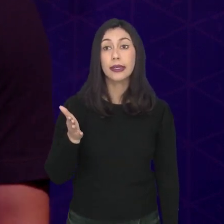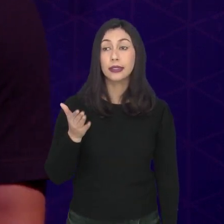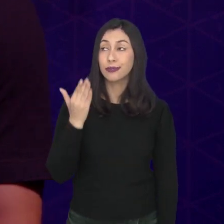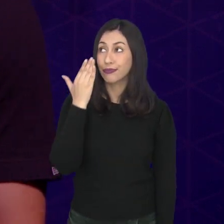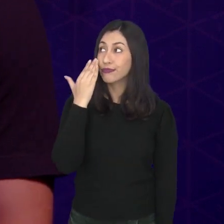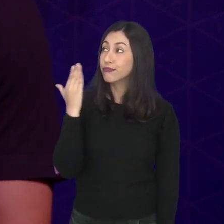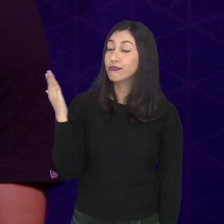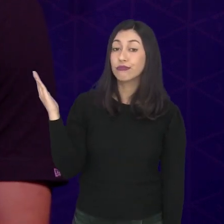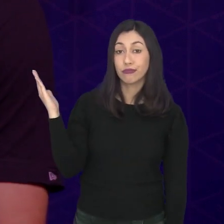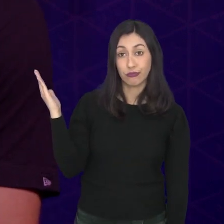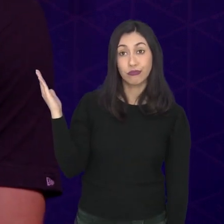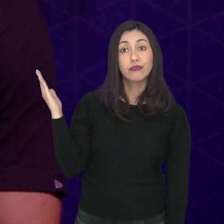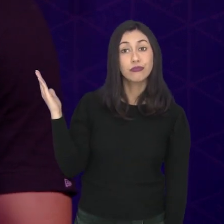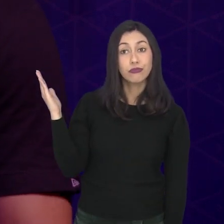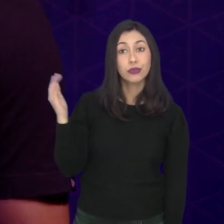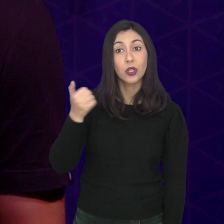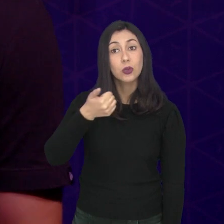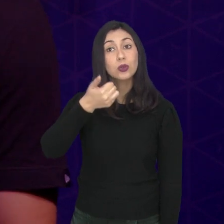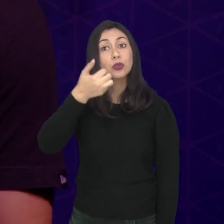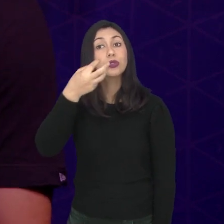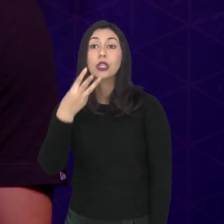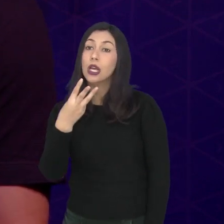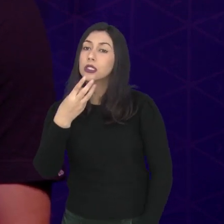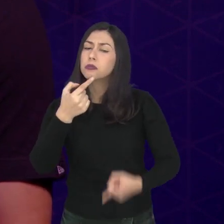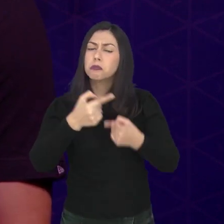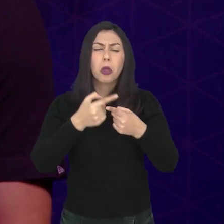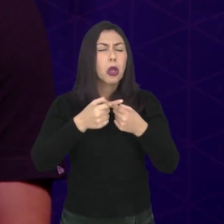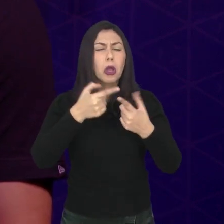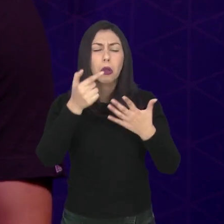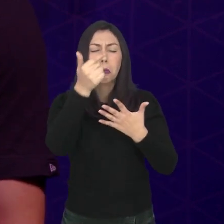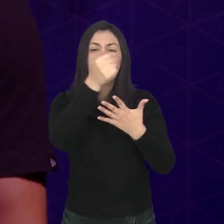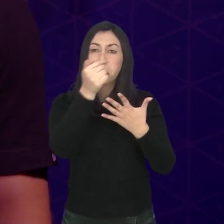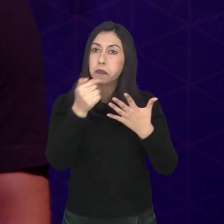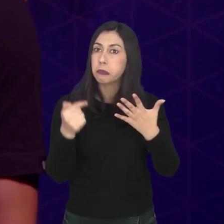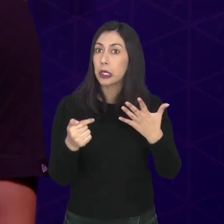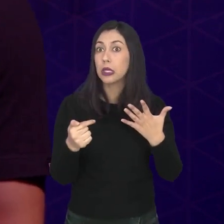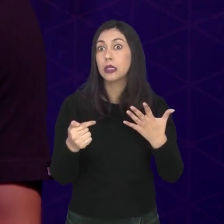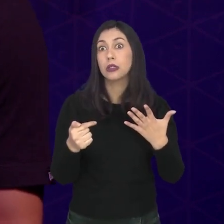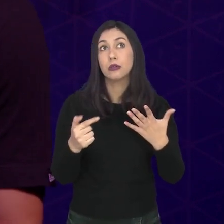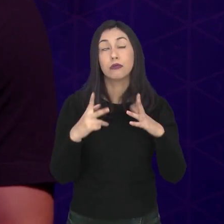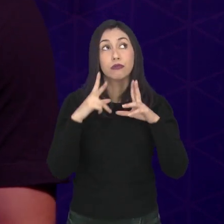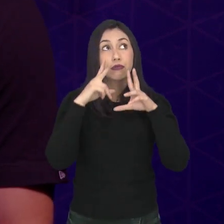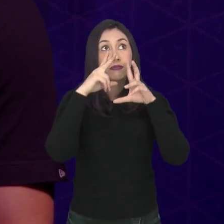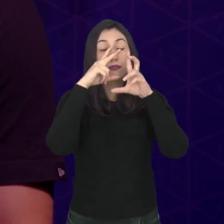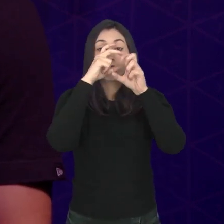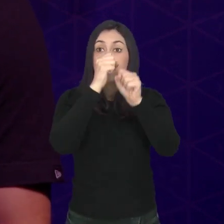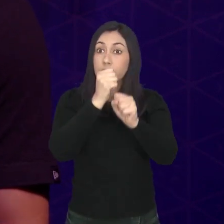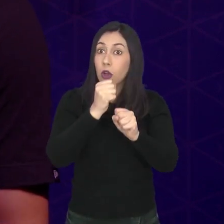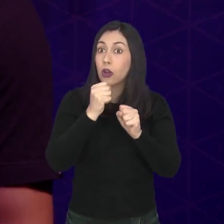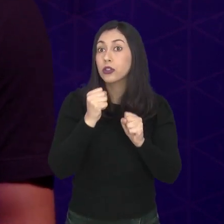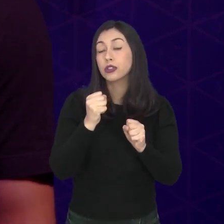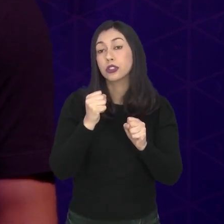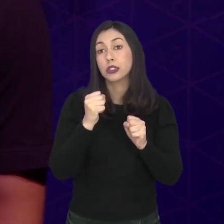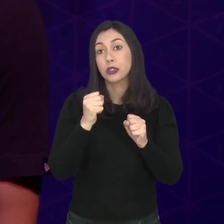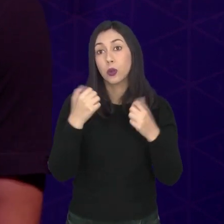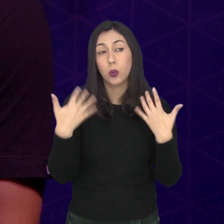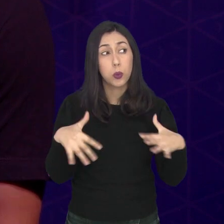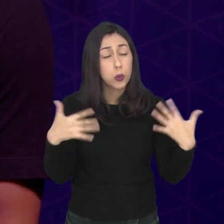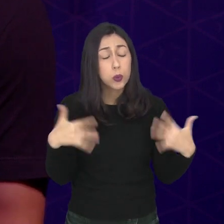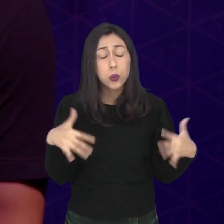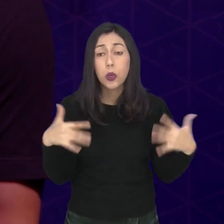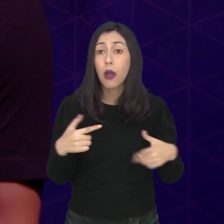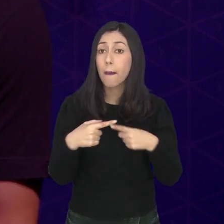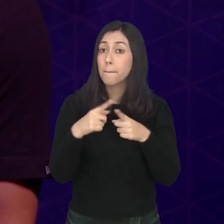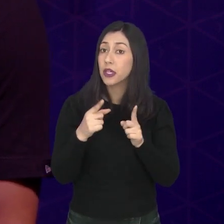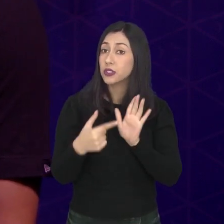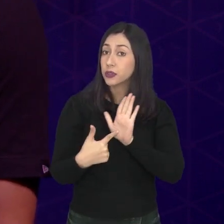maior, é a 13 Reasons Why, né? Que é uma série muito forte, assim, né? Mas que ela aborda